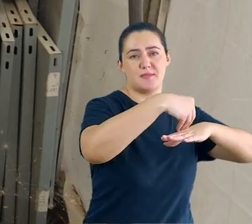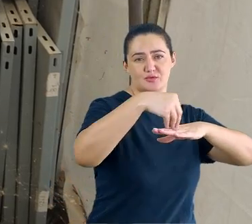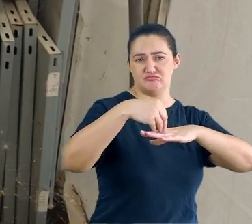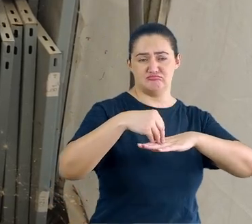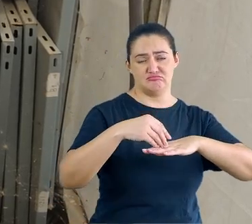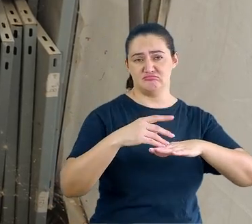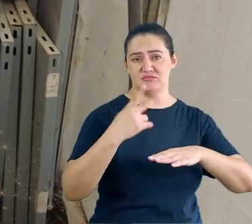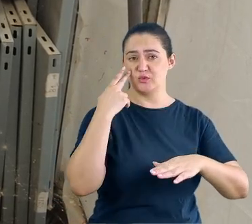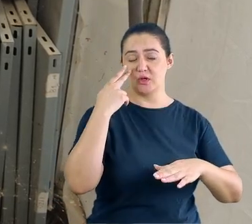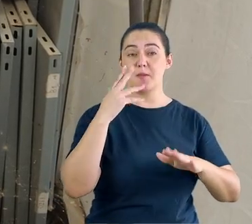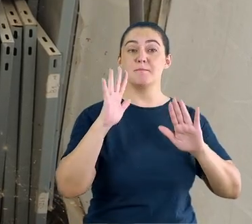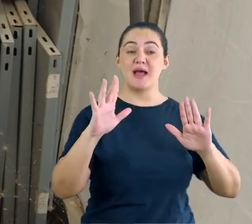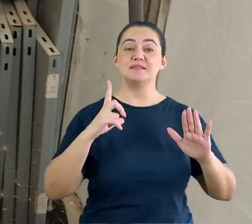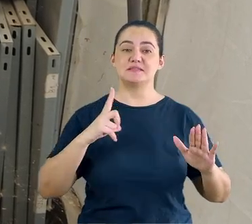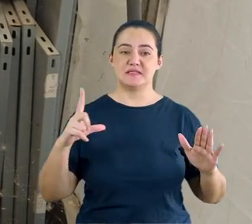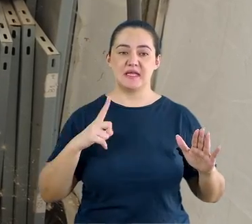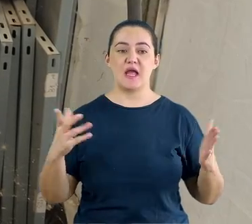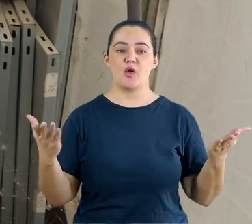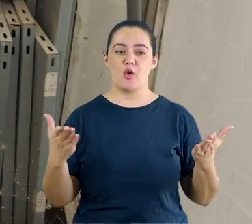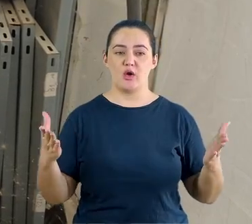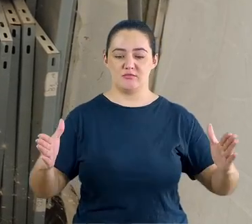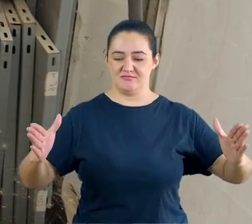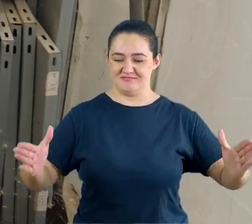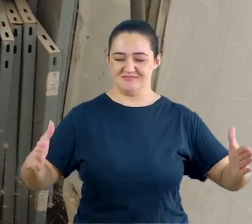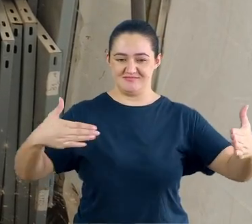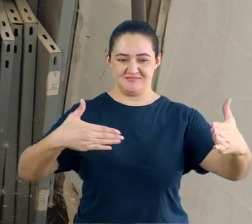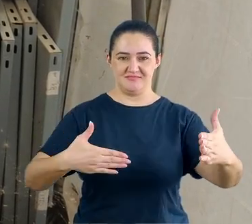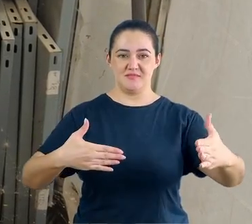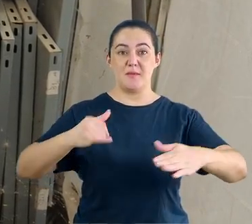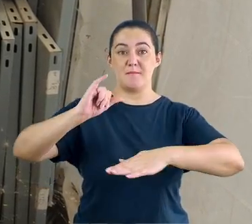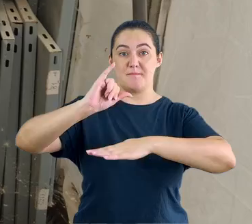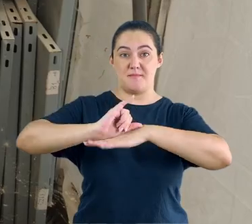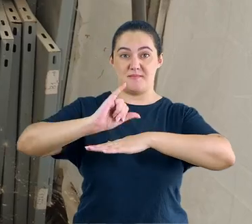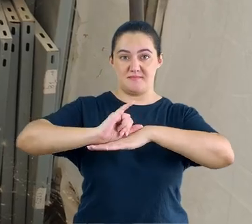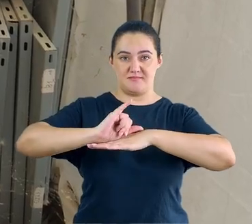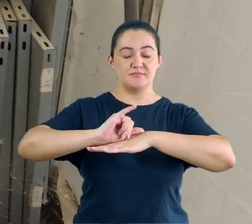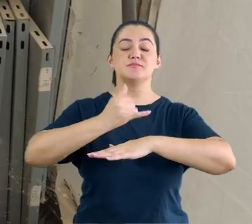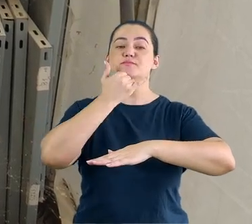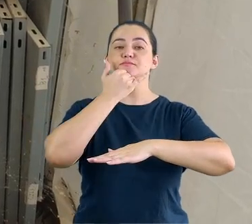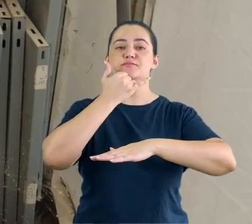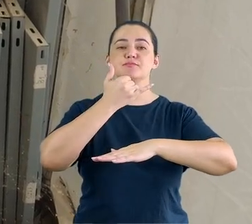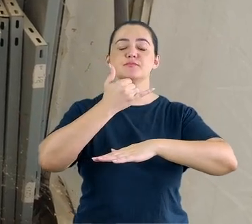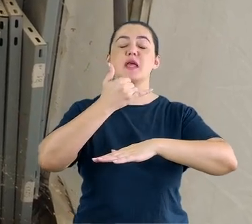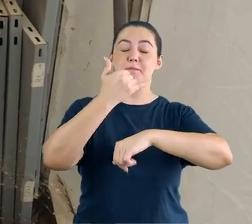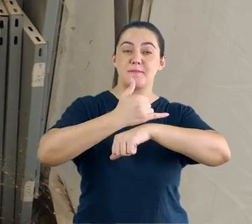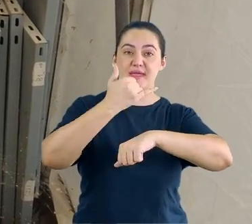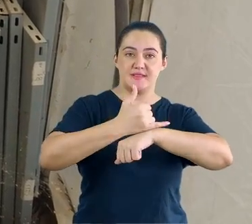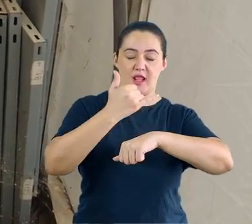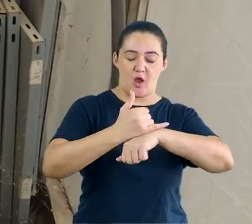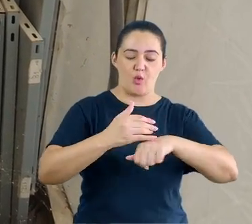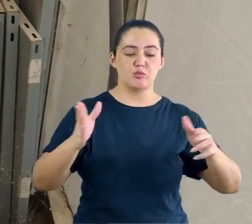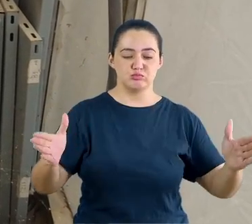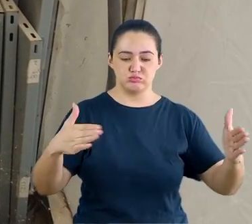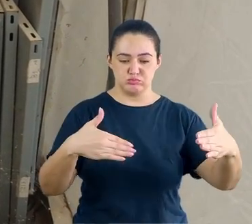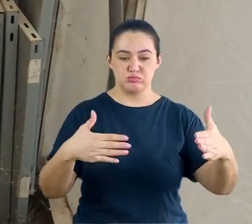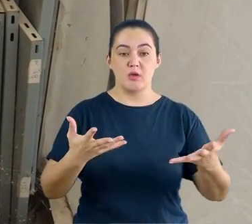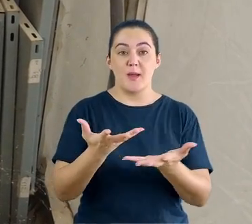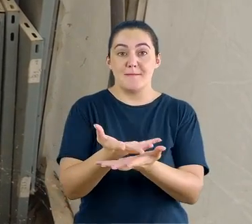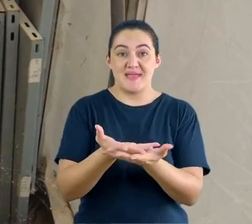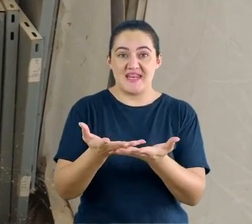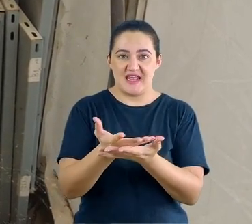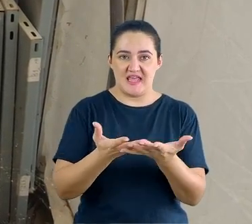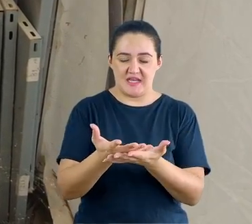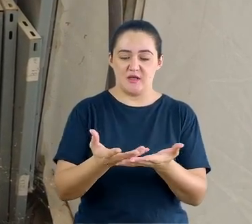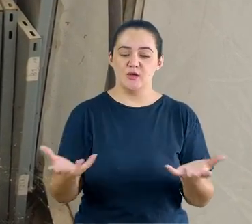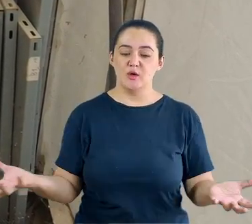Então você tem esses tanques de metal que você está vendo aqui embaixo, a peneira em cima, eles trazem todo o detrito,